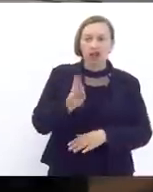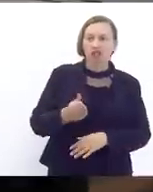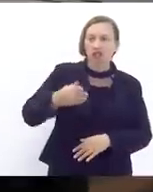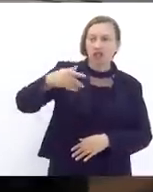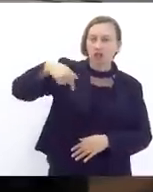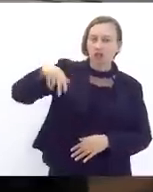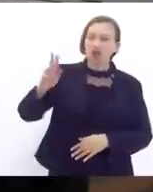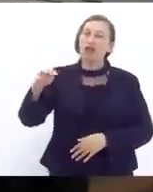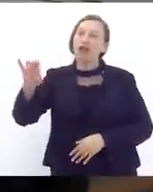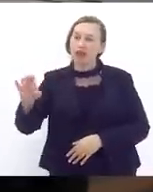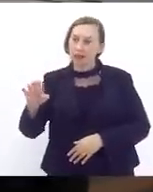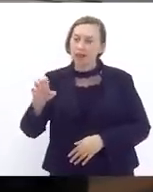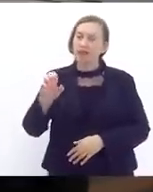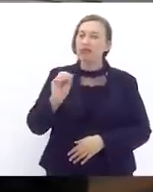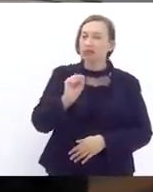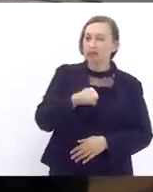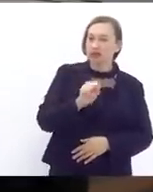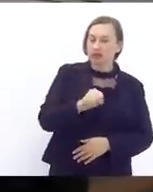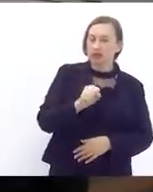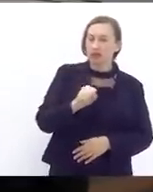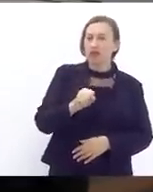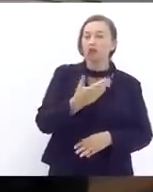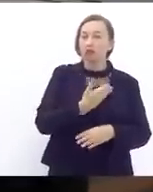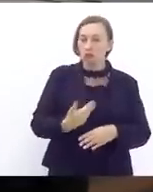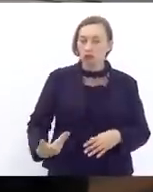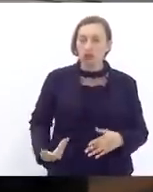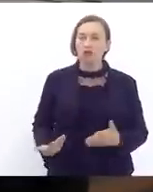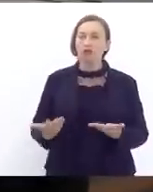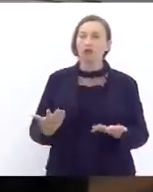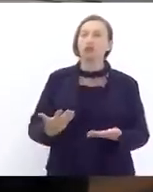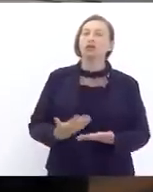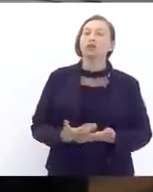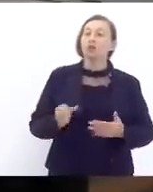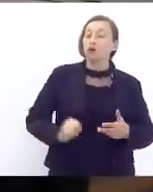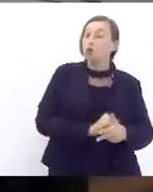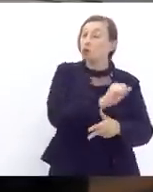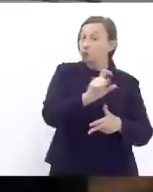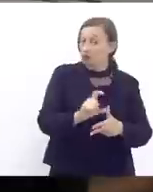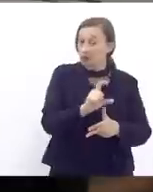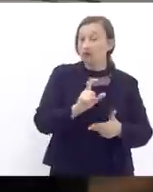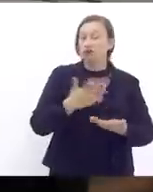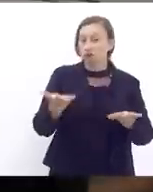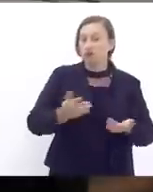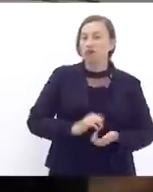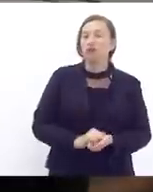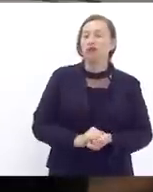direto com o poder constituído Poder Executivo